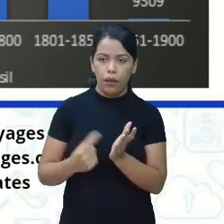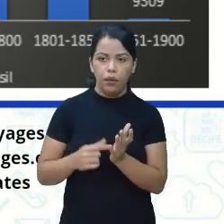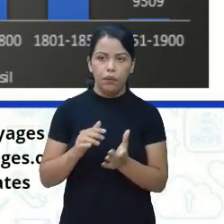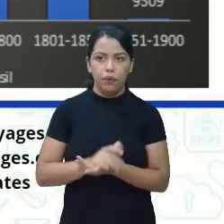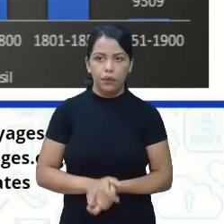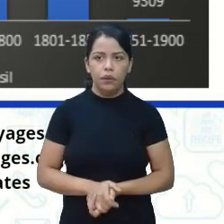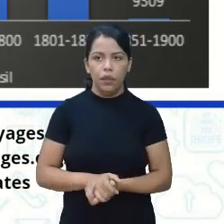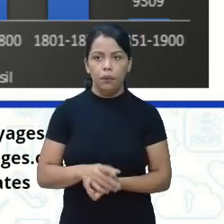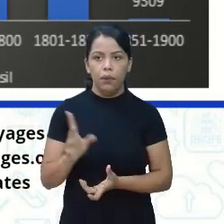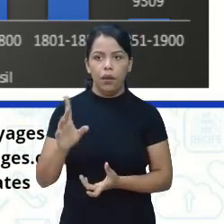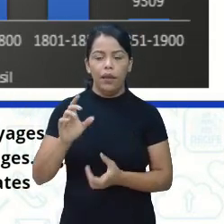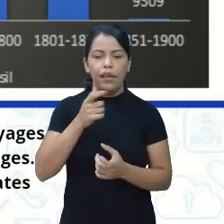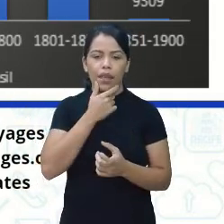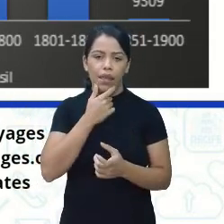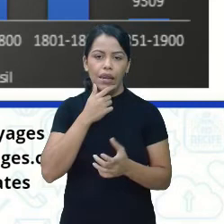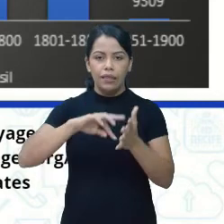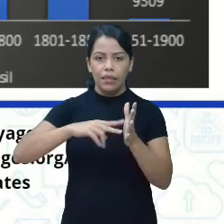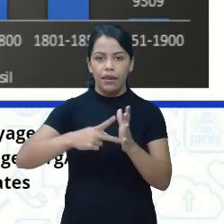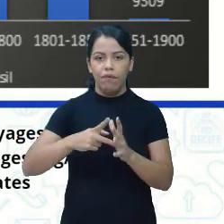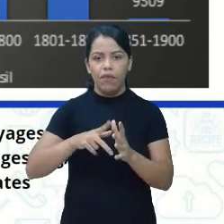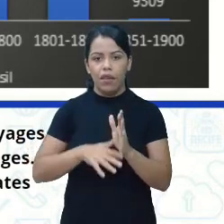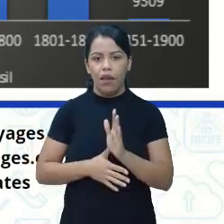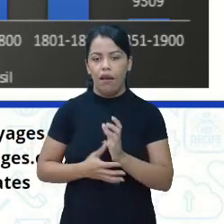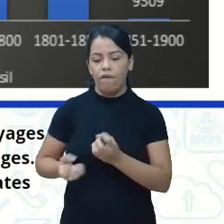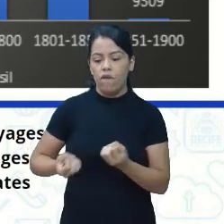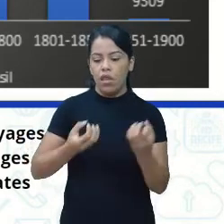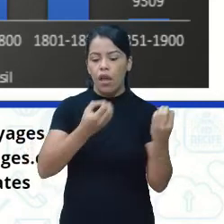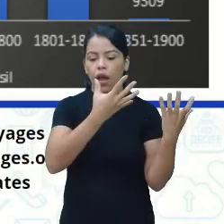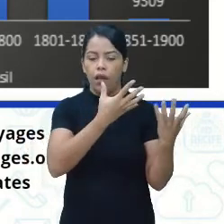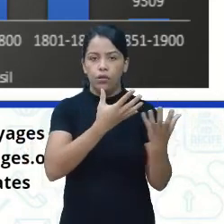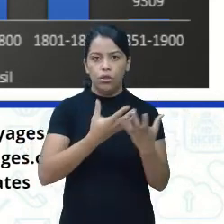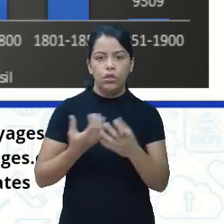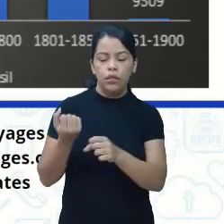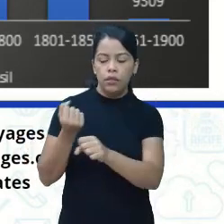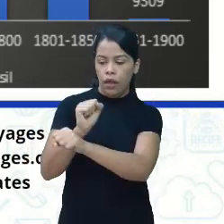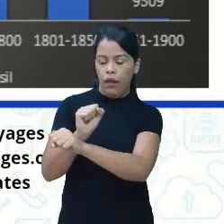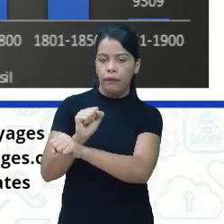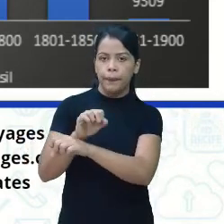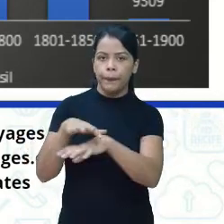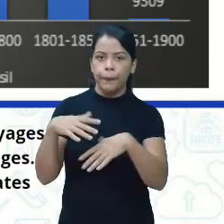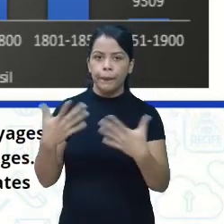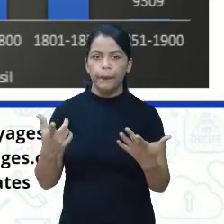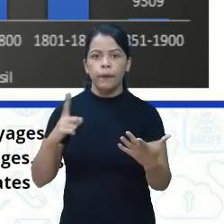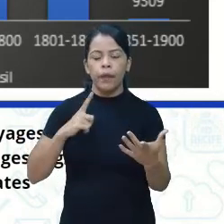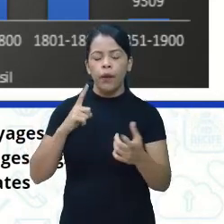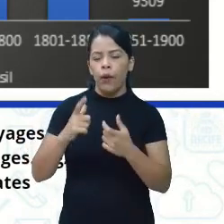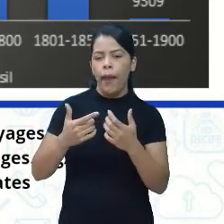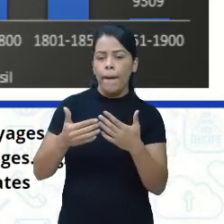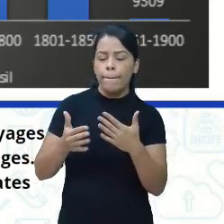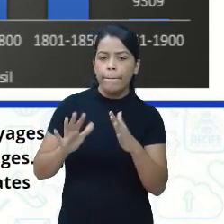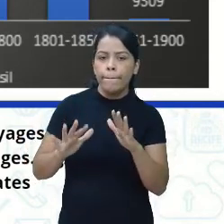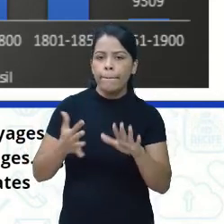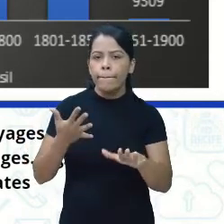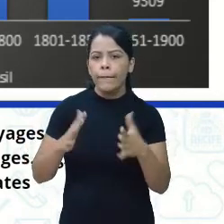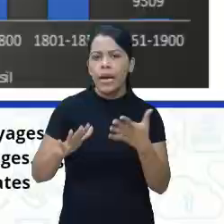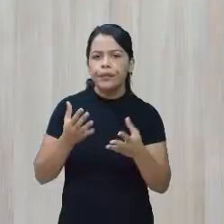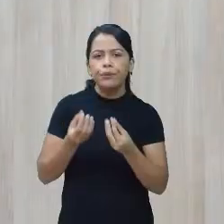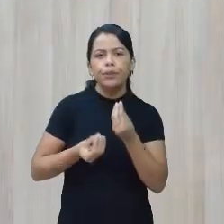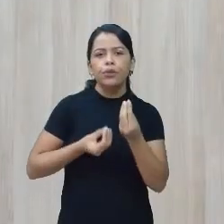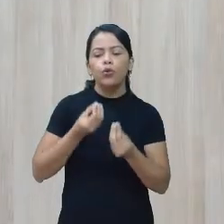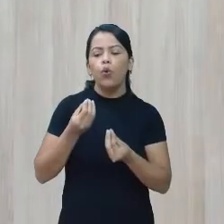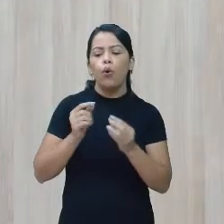de escravos. Né? Então, no Slave Voyages, ele traz para a gente estimativas de pessoas